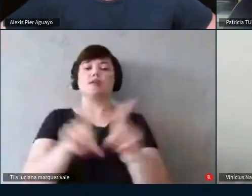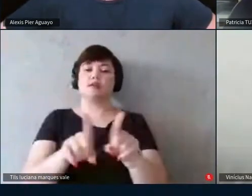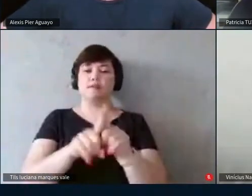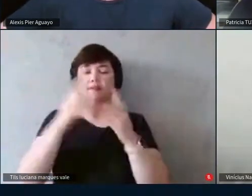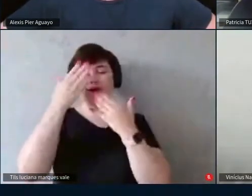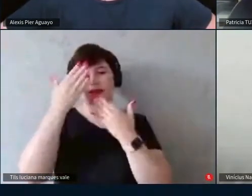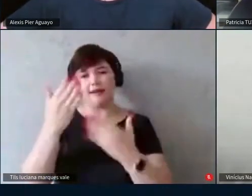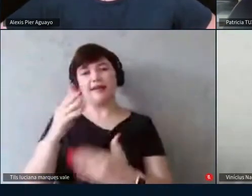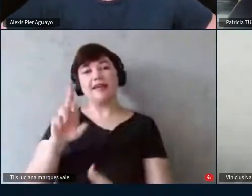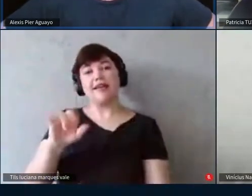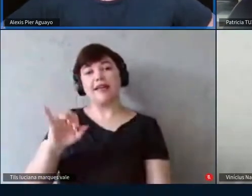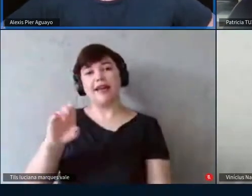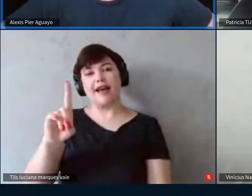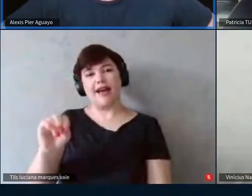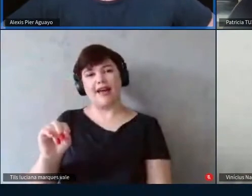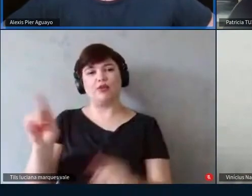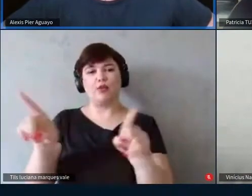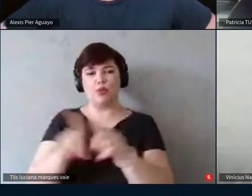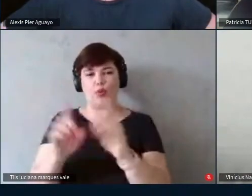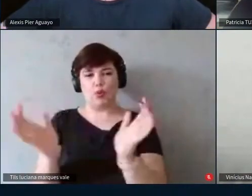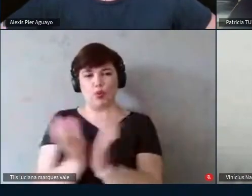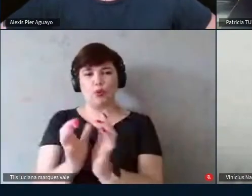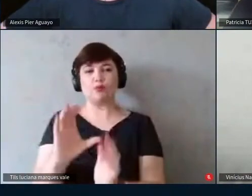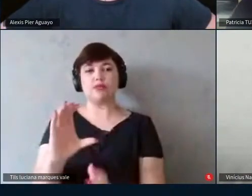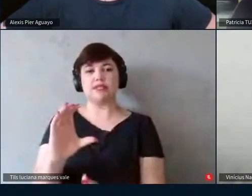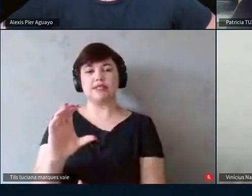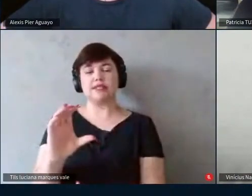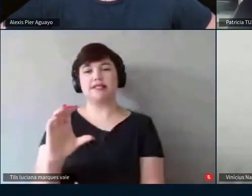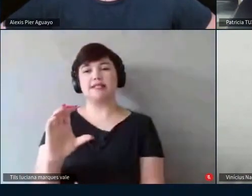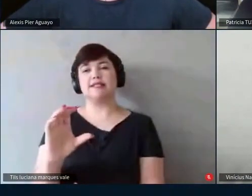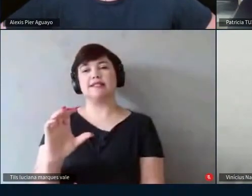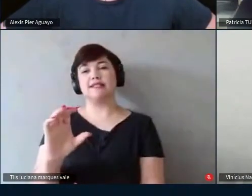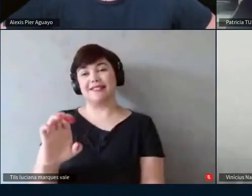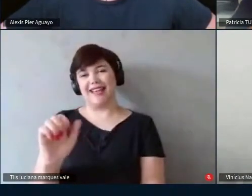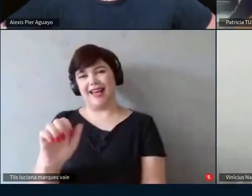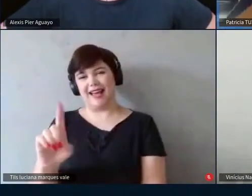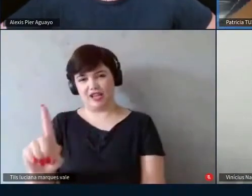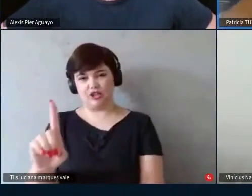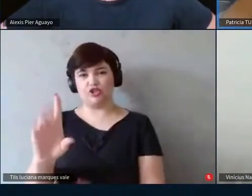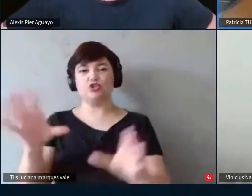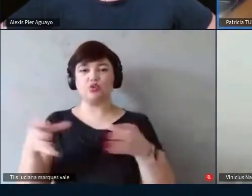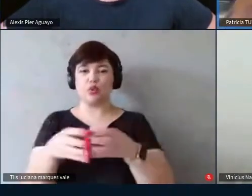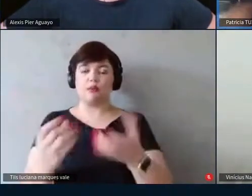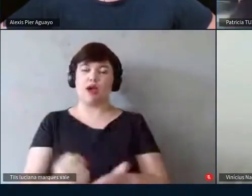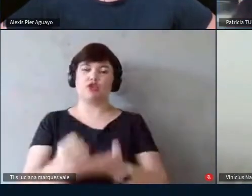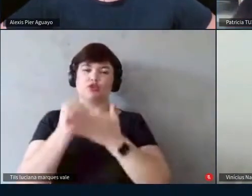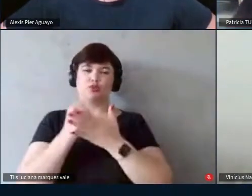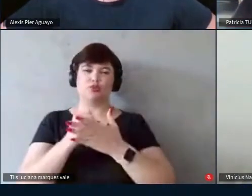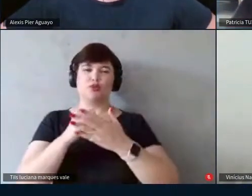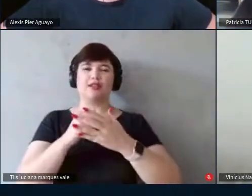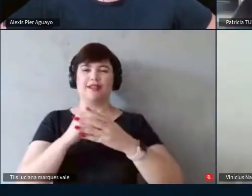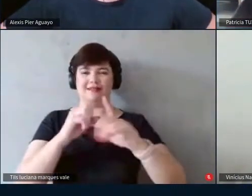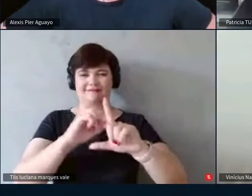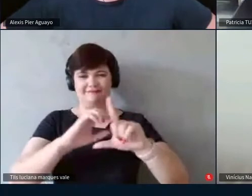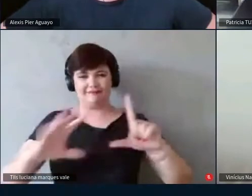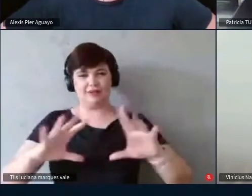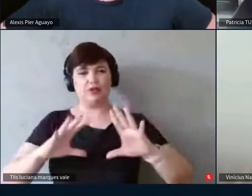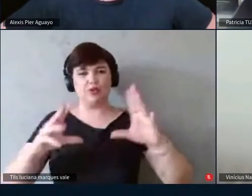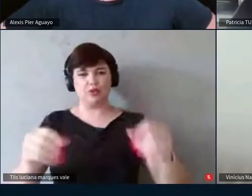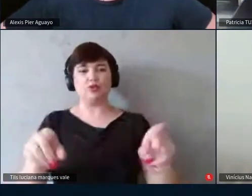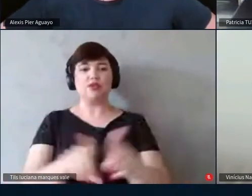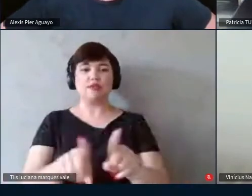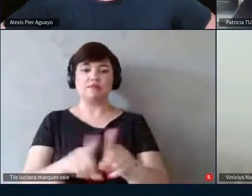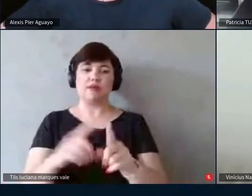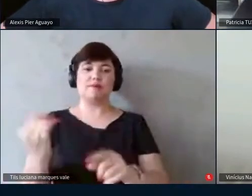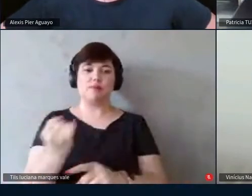ao Ricardo e a toda a equipe do SEAD que ajudou a gente nessa parte técnica, que é muito